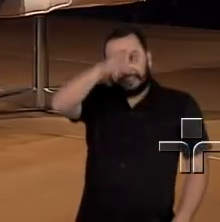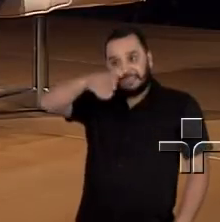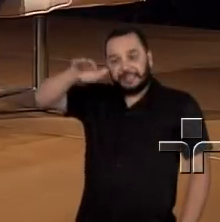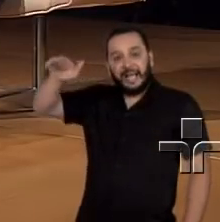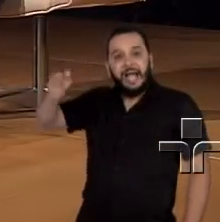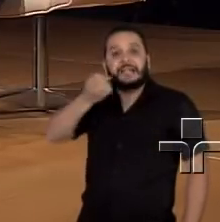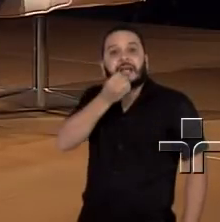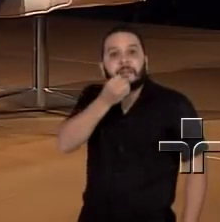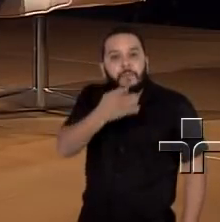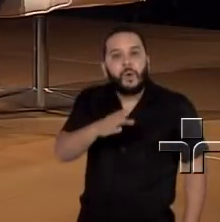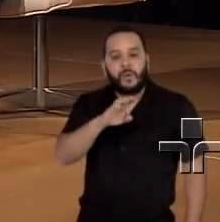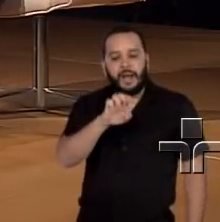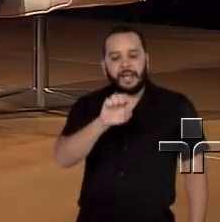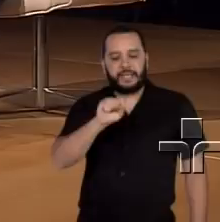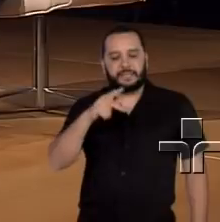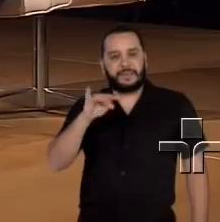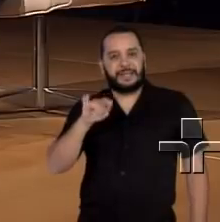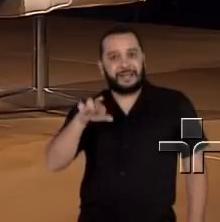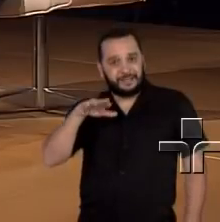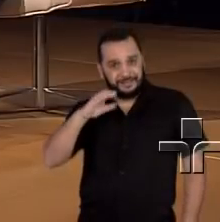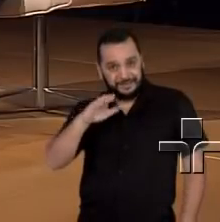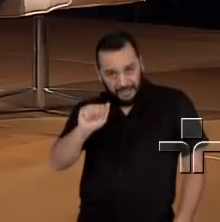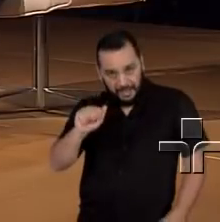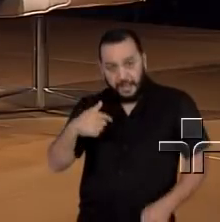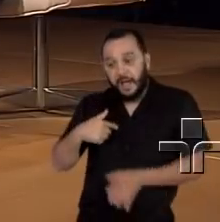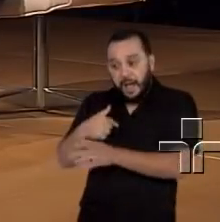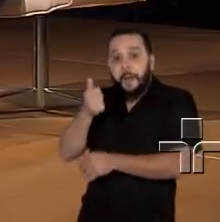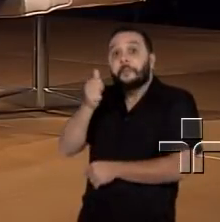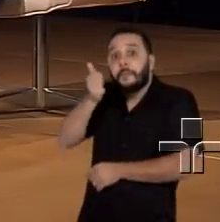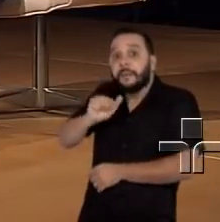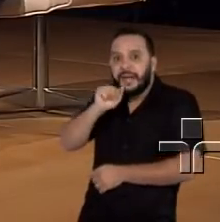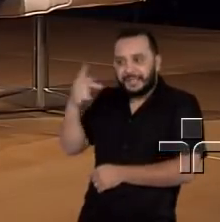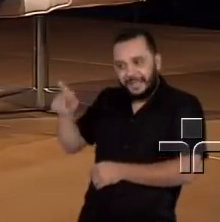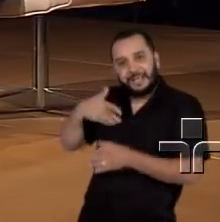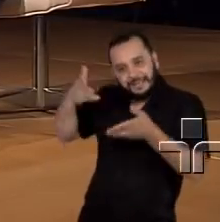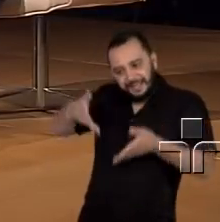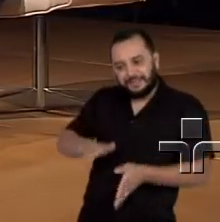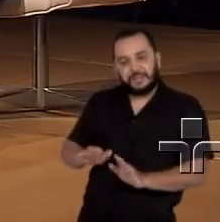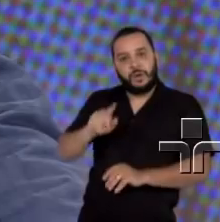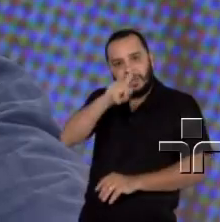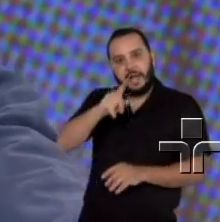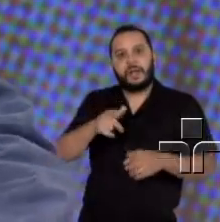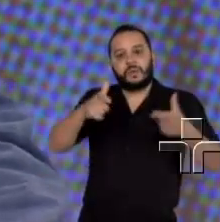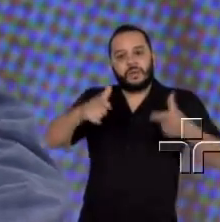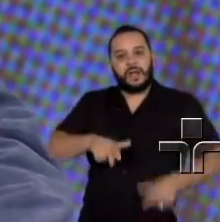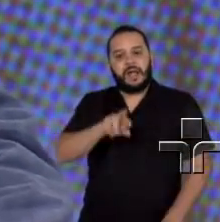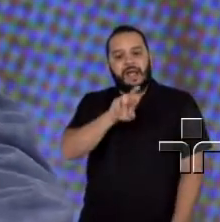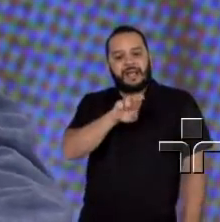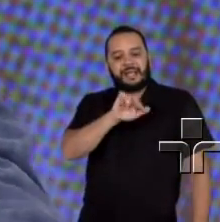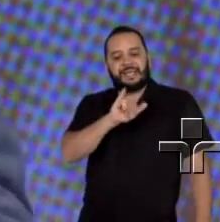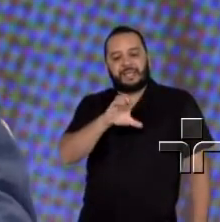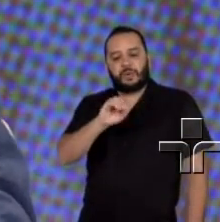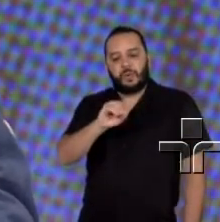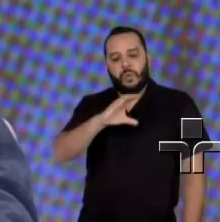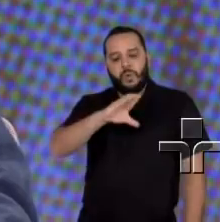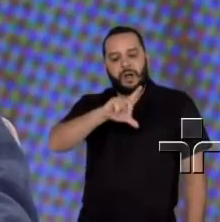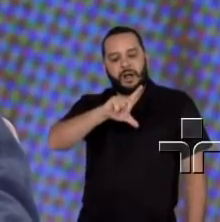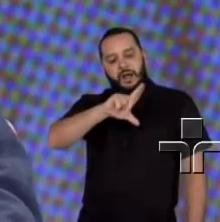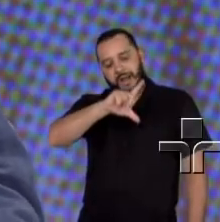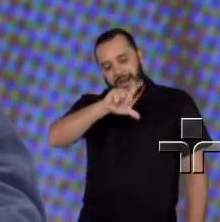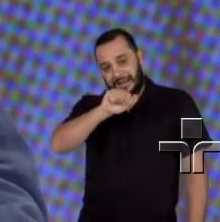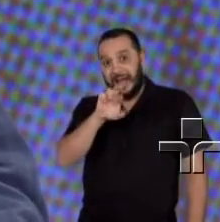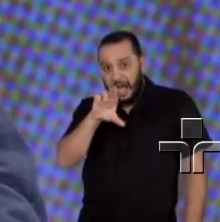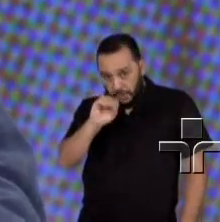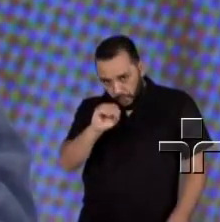do Lamartine Babo nasceu, por acaso, na nossa cidade, em Carmo do Rio Claro. Eu tenho o batistério dela, ela foi